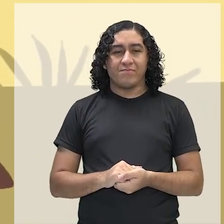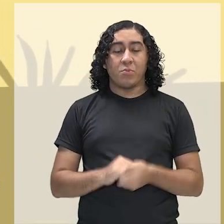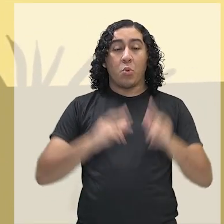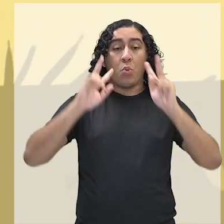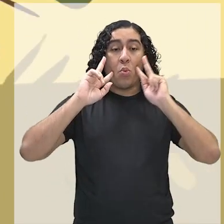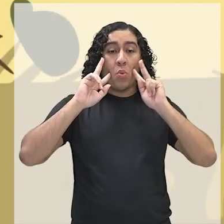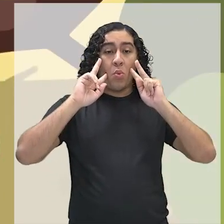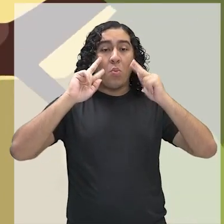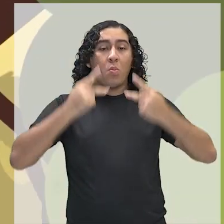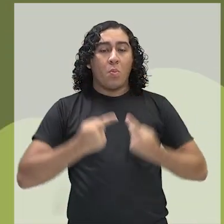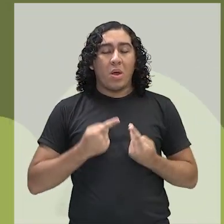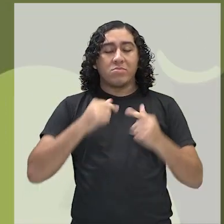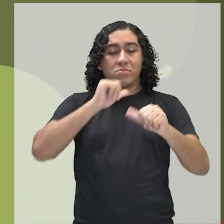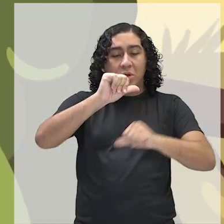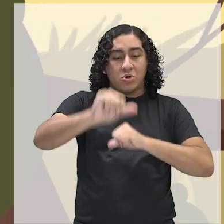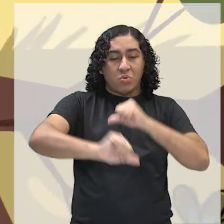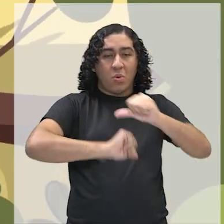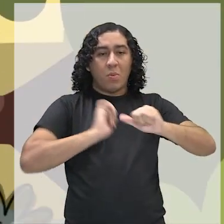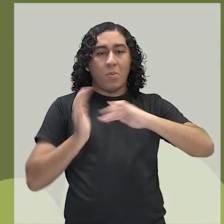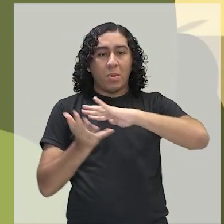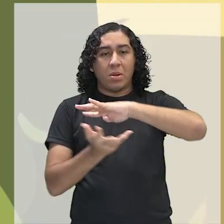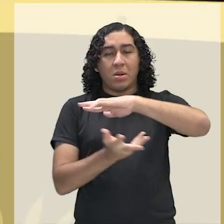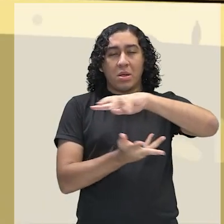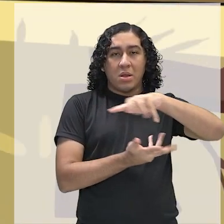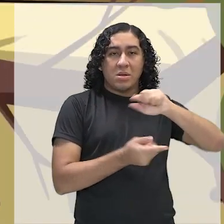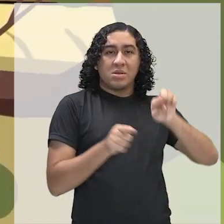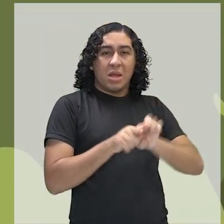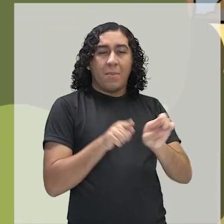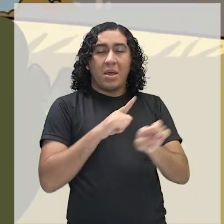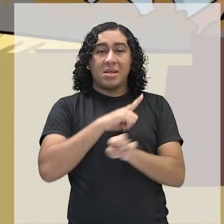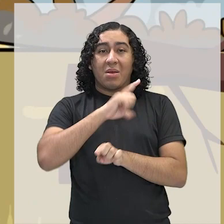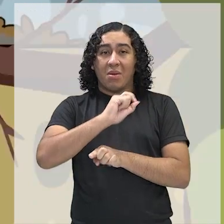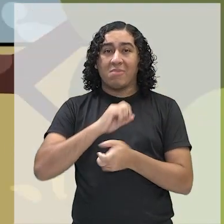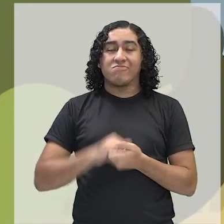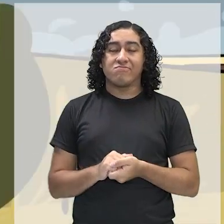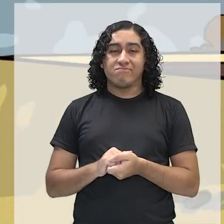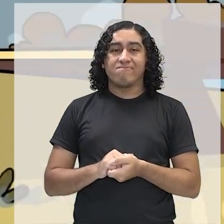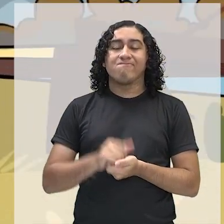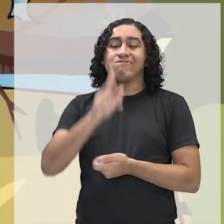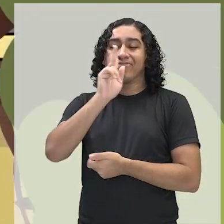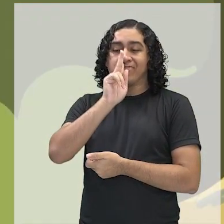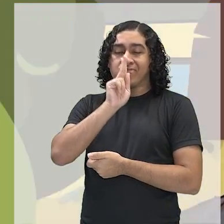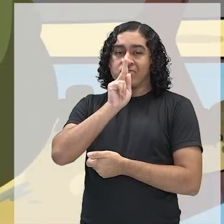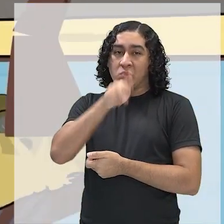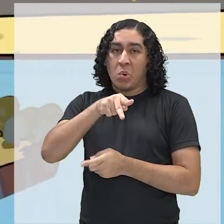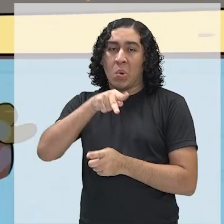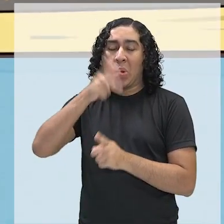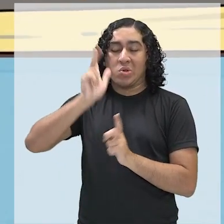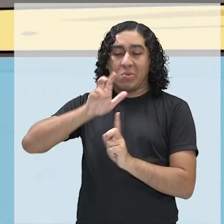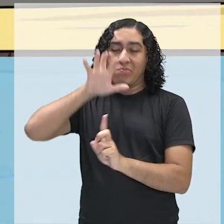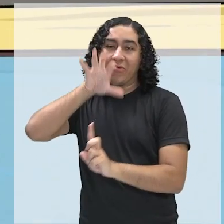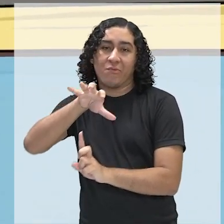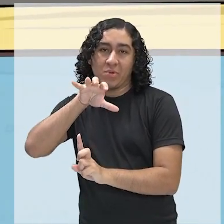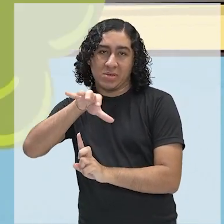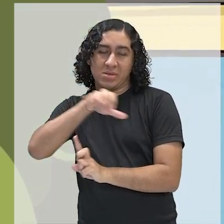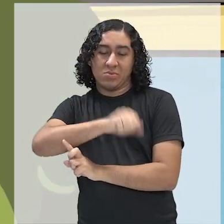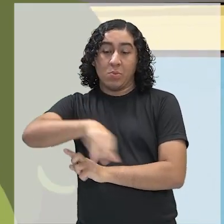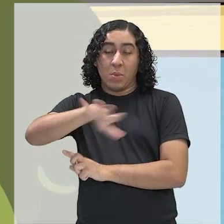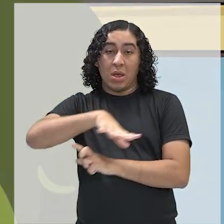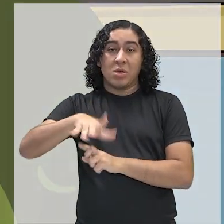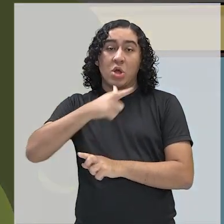vem modificando o planeta e causando impactos nos ecossistemas hídricos e terrestres.